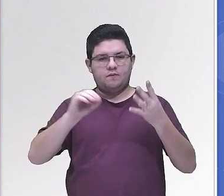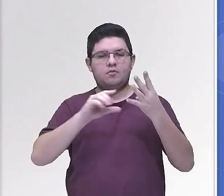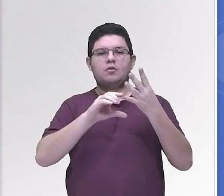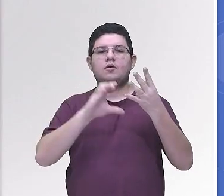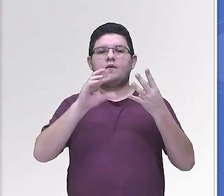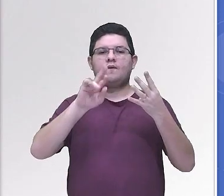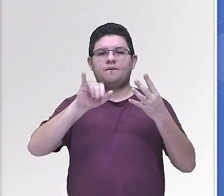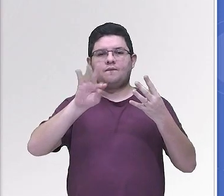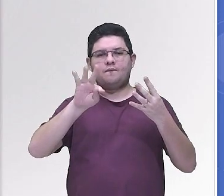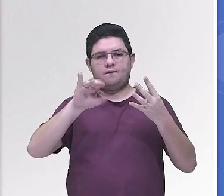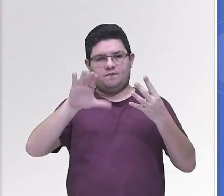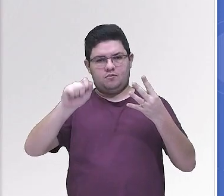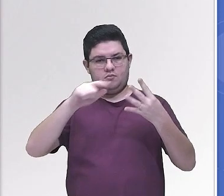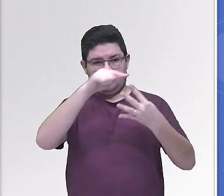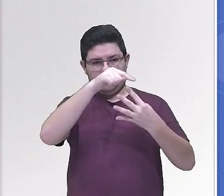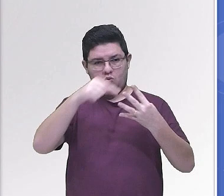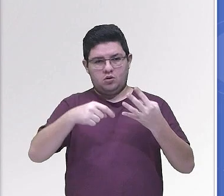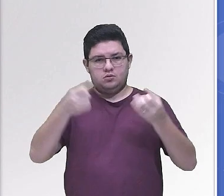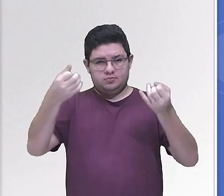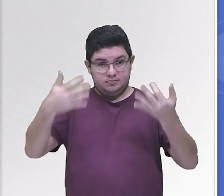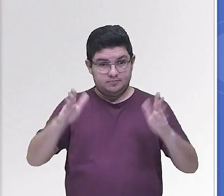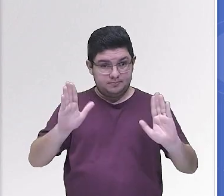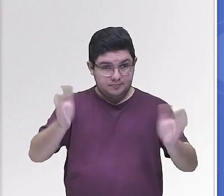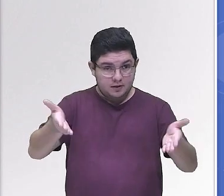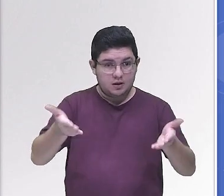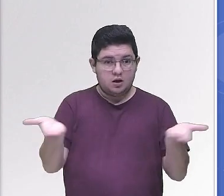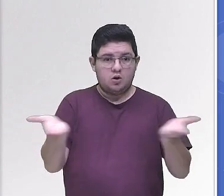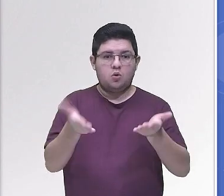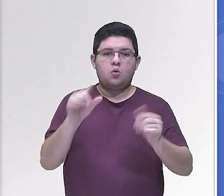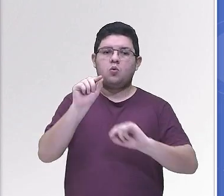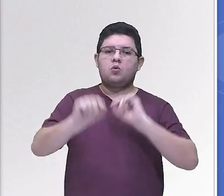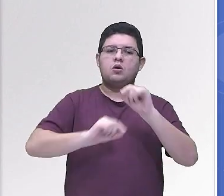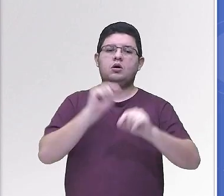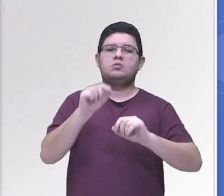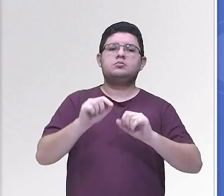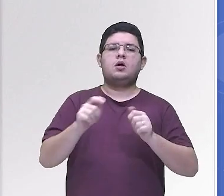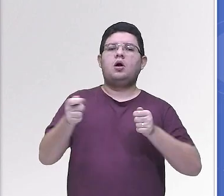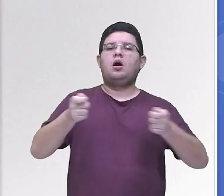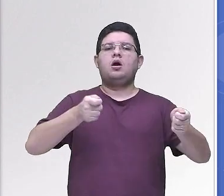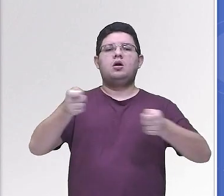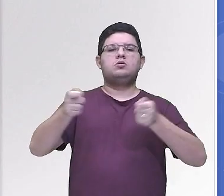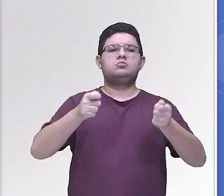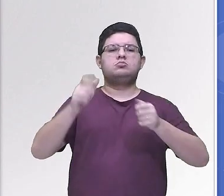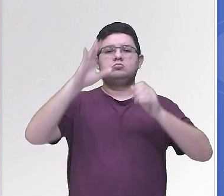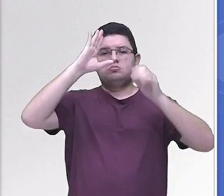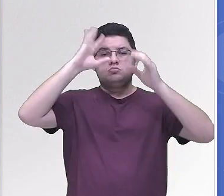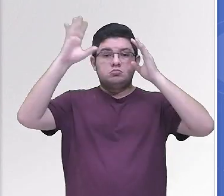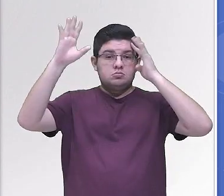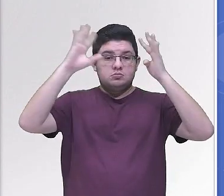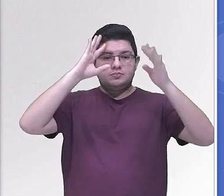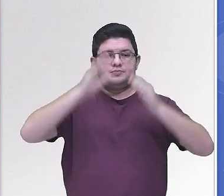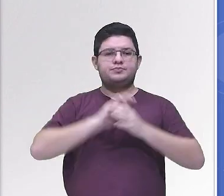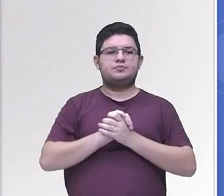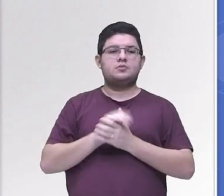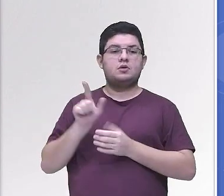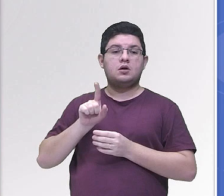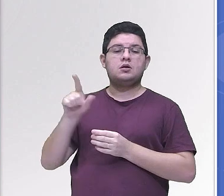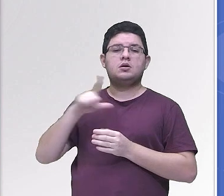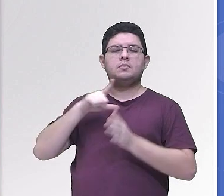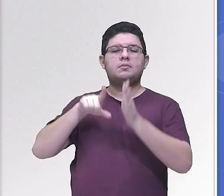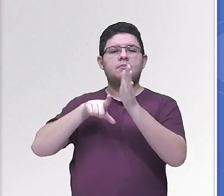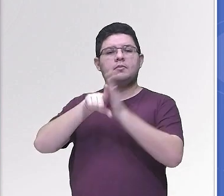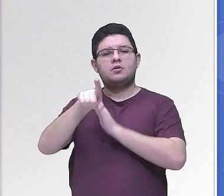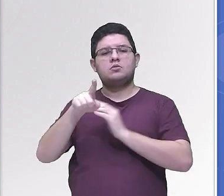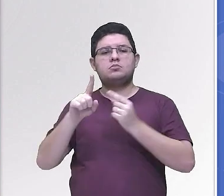É a atitude filosófica. Tem 3 perguntinhas básicas aí. O porquê, o